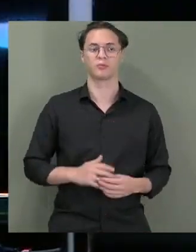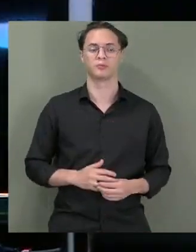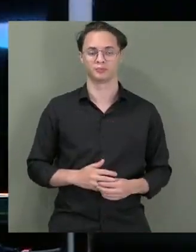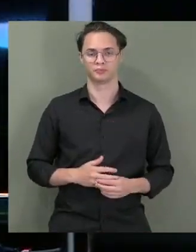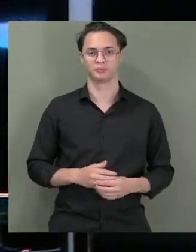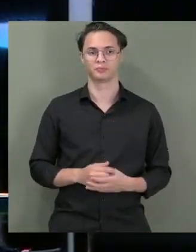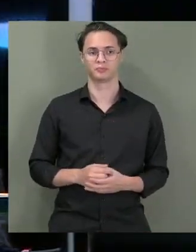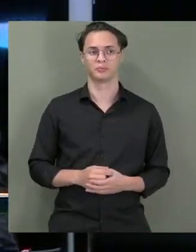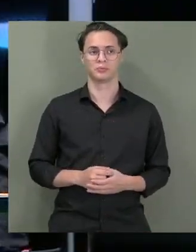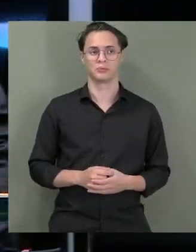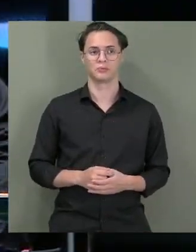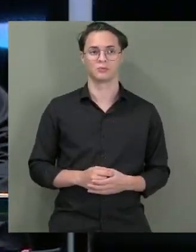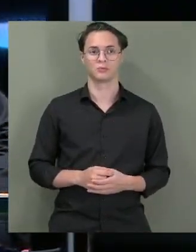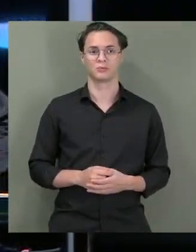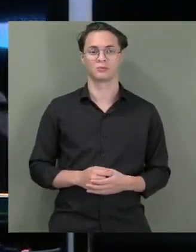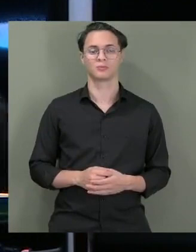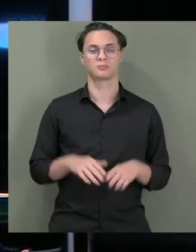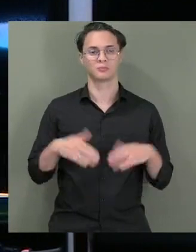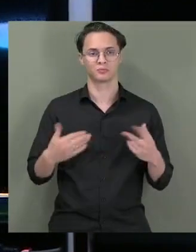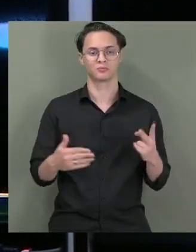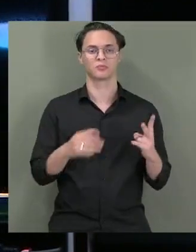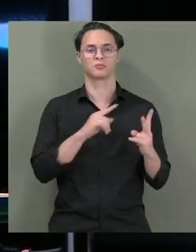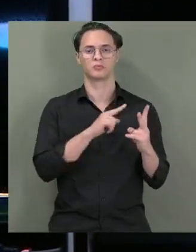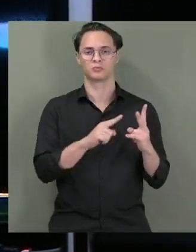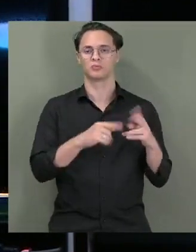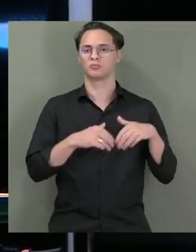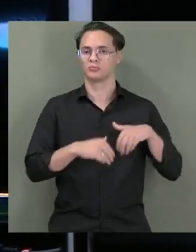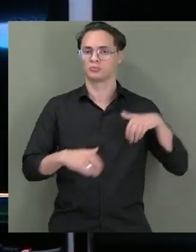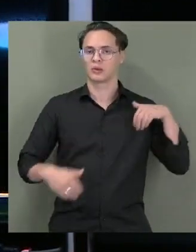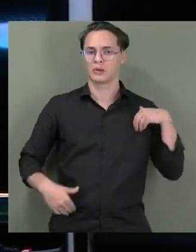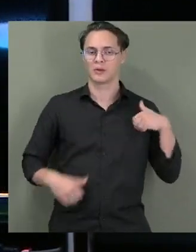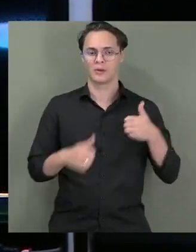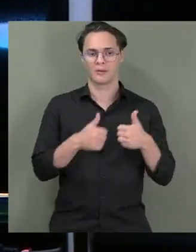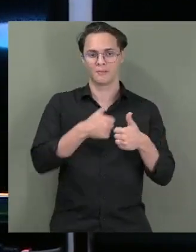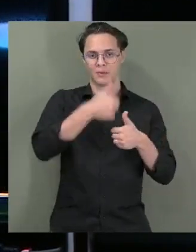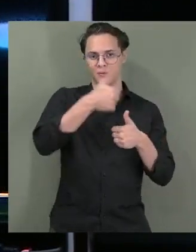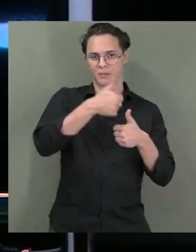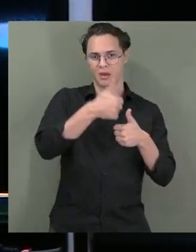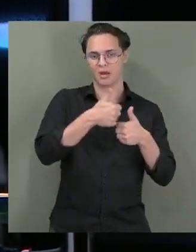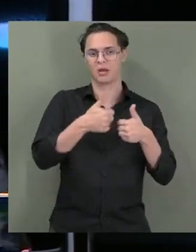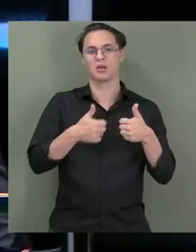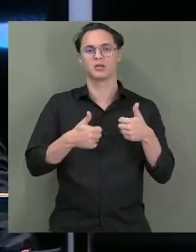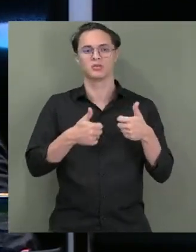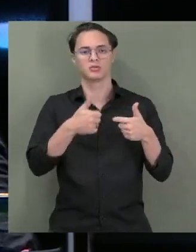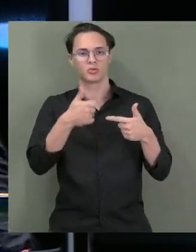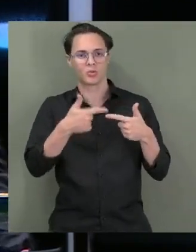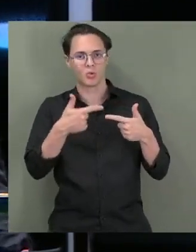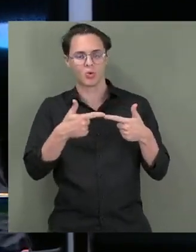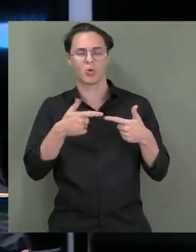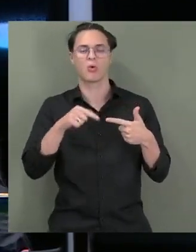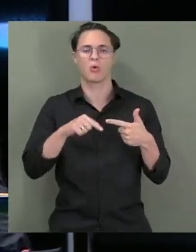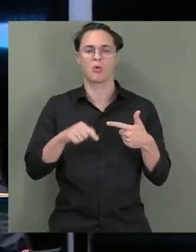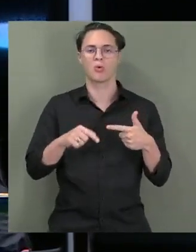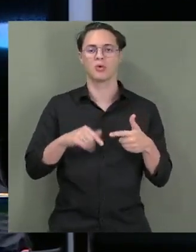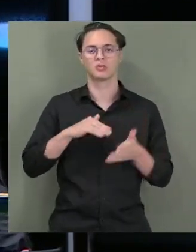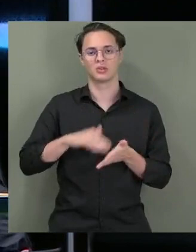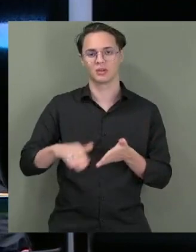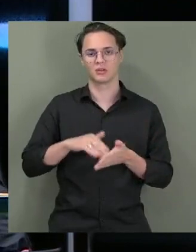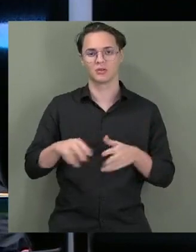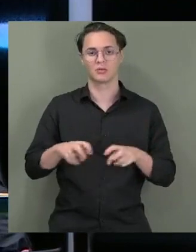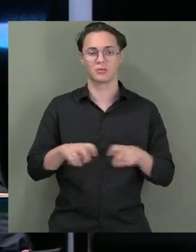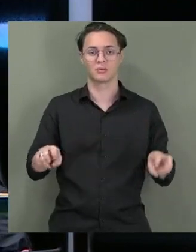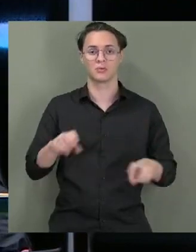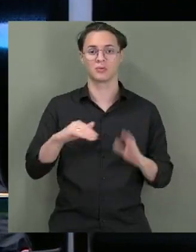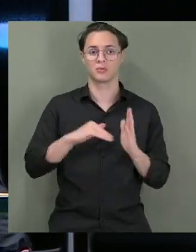Aprovados. Declaro eleitas e empossadas como primeira suplente e segunda suplente de secretário da mesa do Senado Federal,